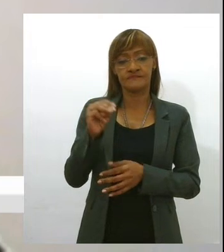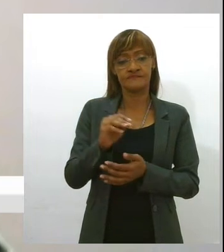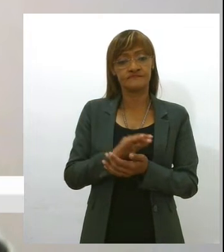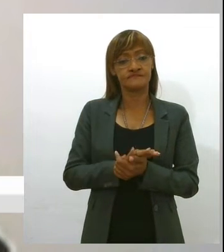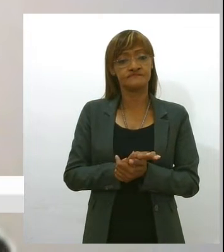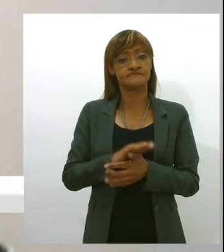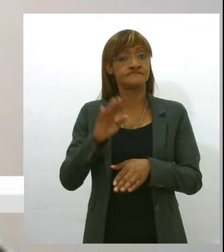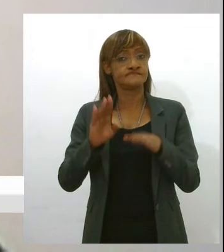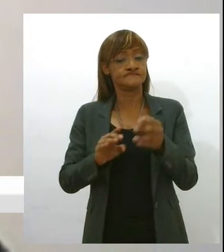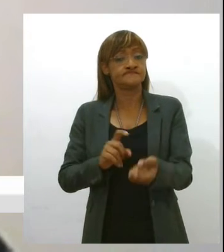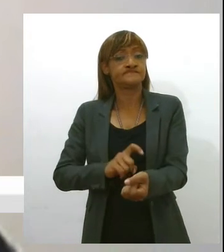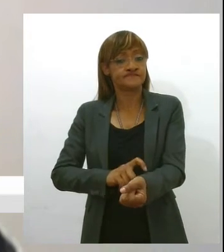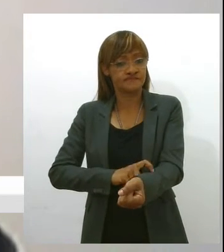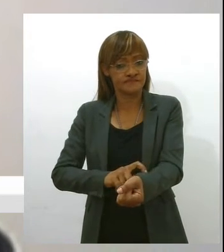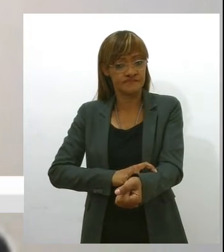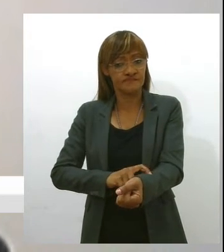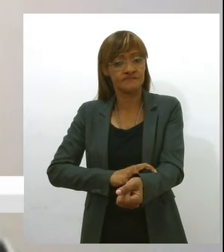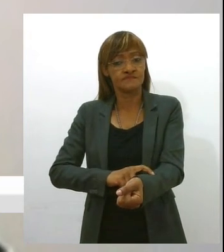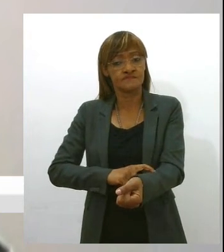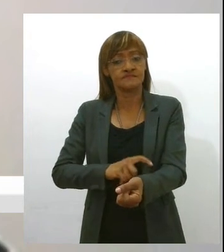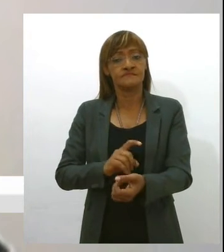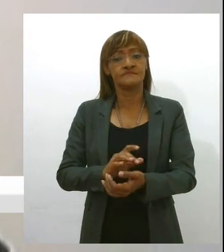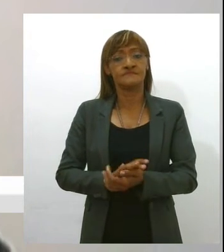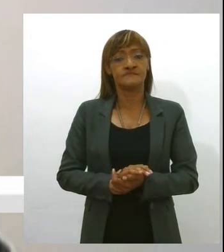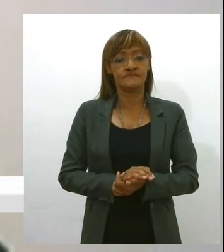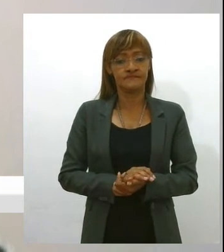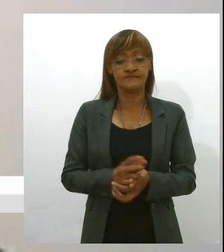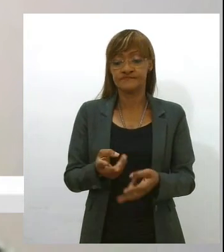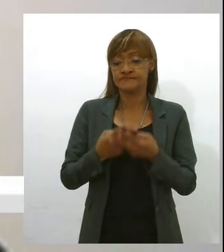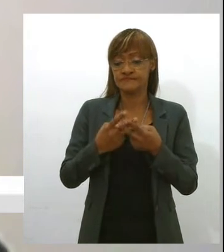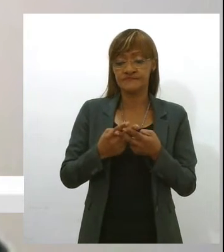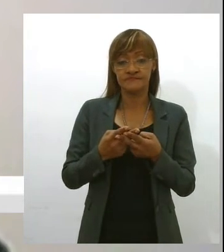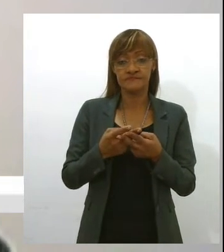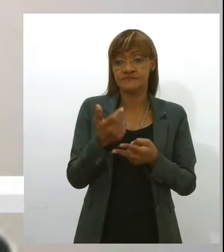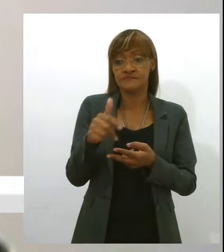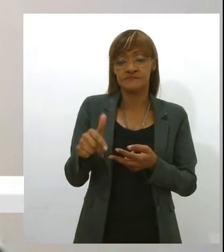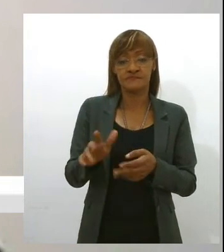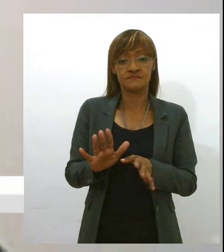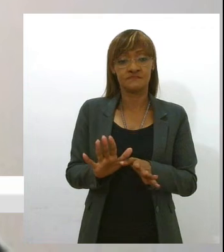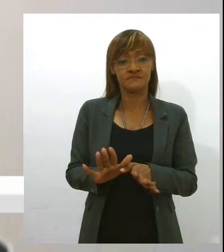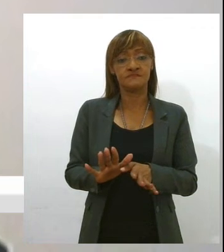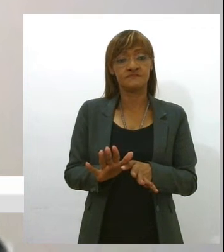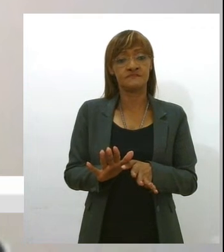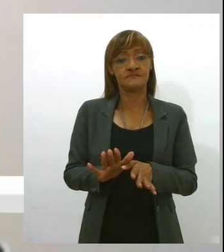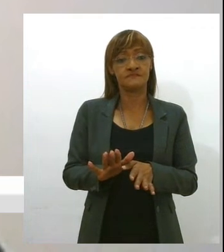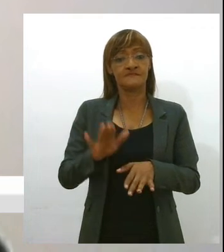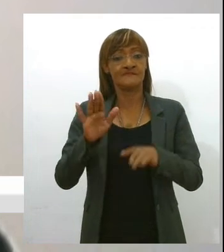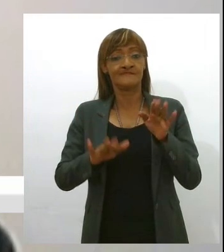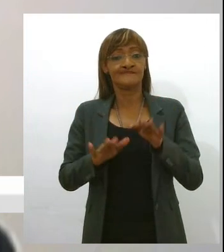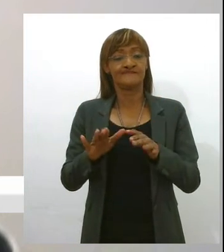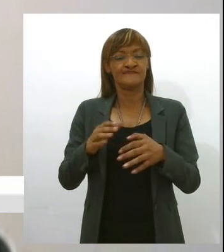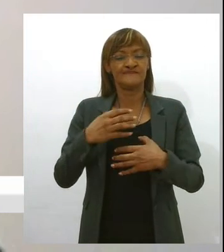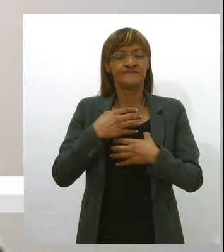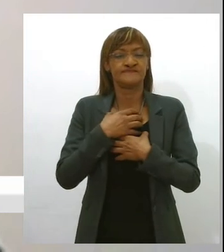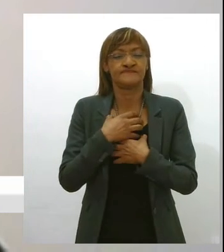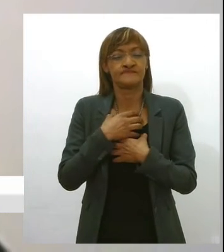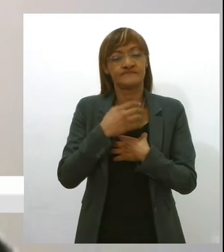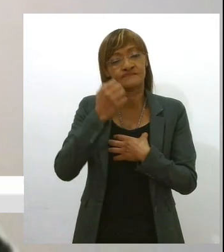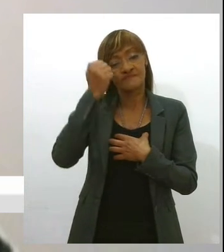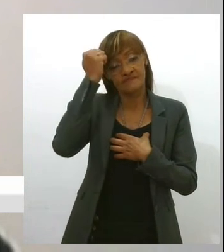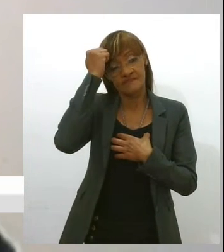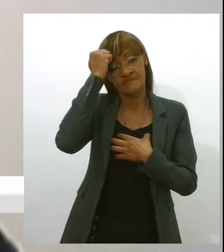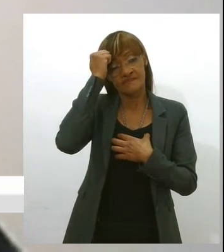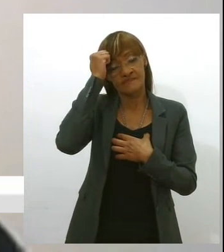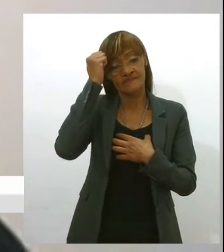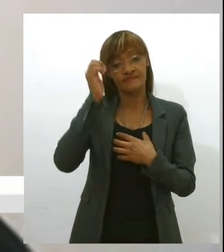e acaba, às vezes, tomando certas decisões que a gente acaba se arrependendo depois. Mas, assim, a possibilidade de a